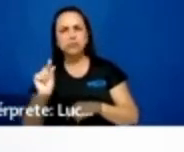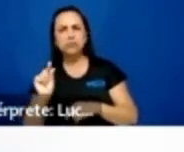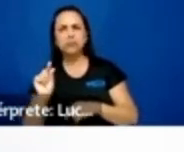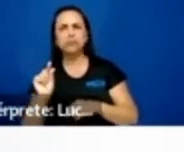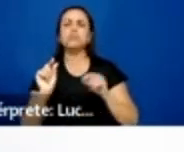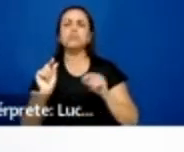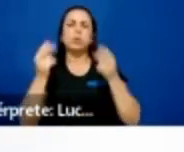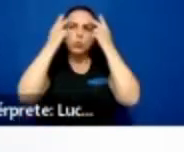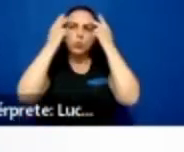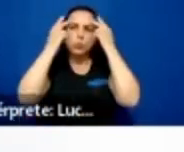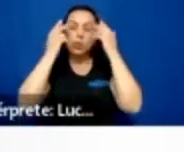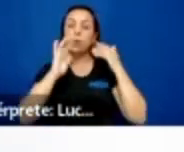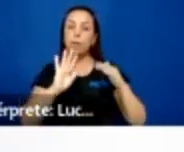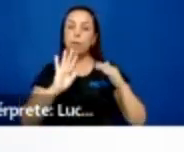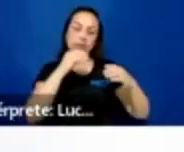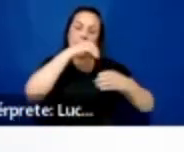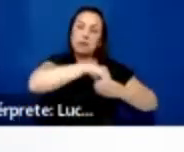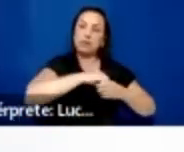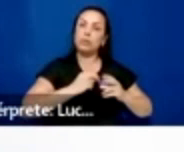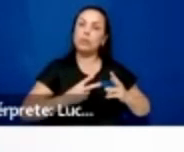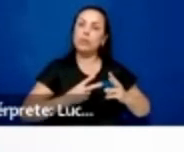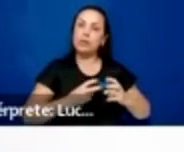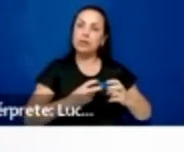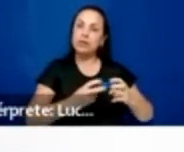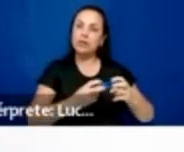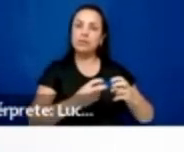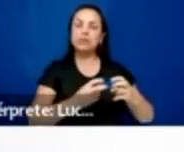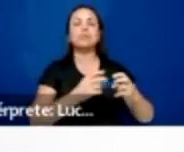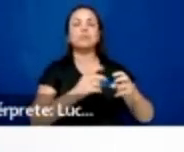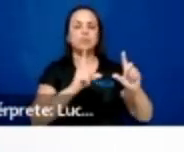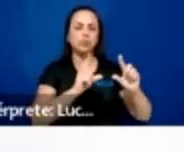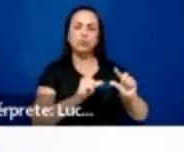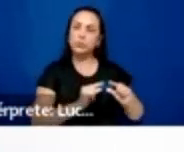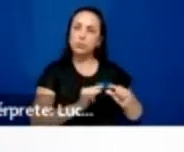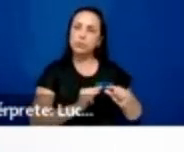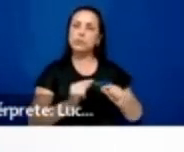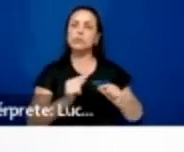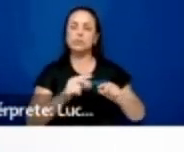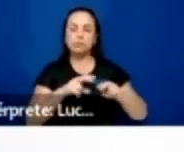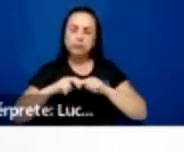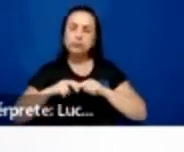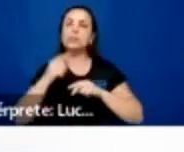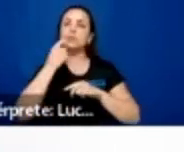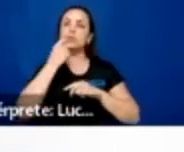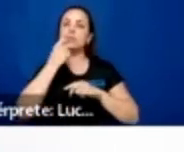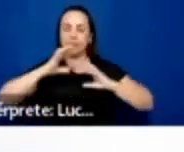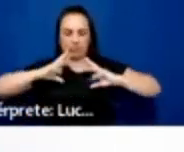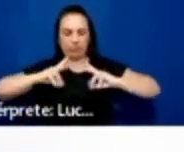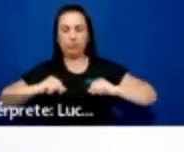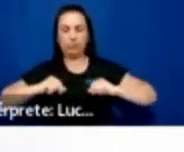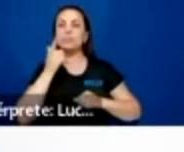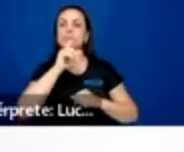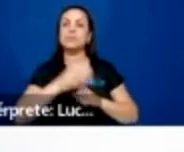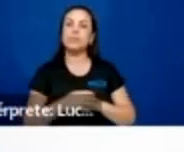ambiente do câncer, automaticamente você está se prevenindo. E agora olha o que acontece aqui, pessoal. Olha o quanto